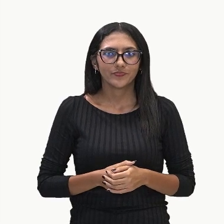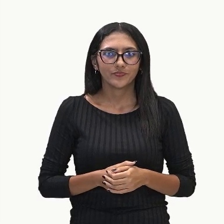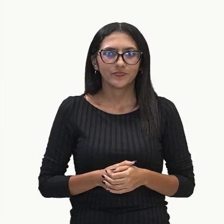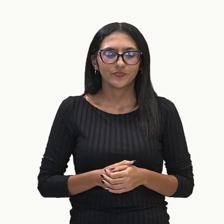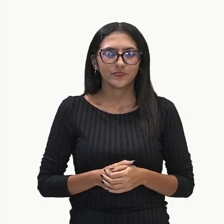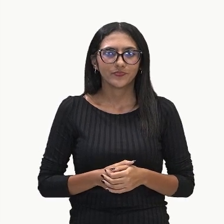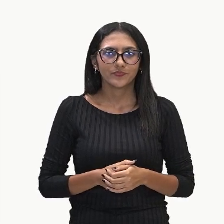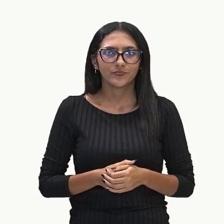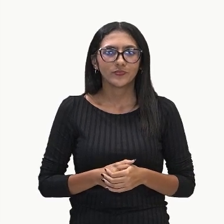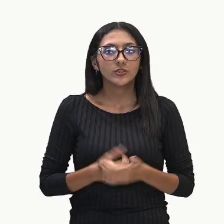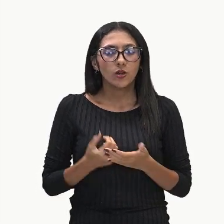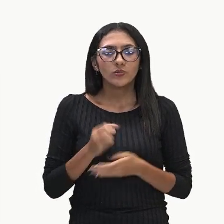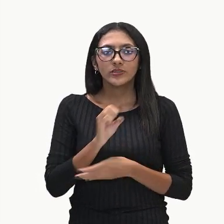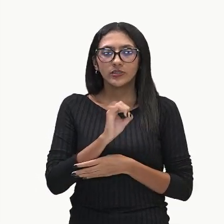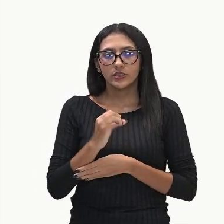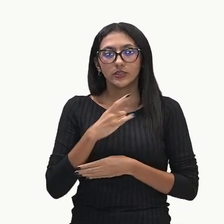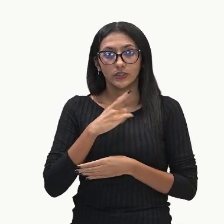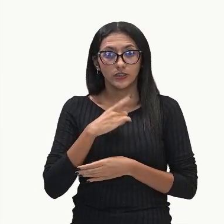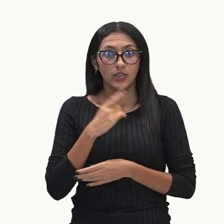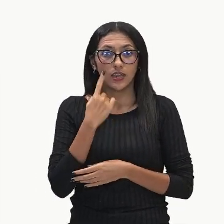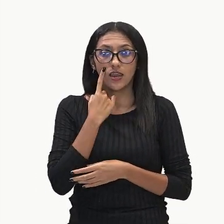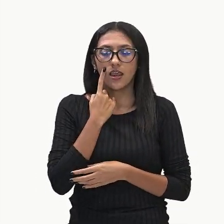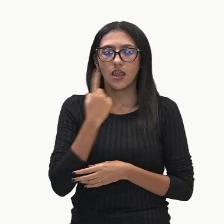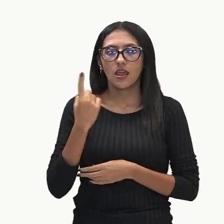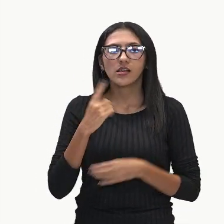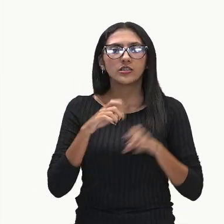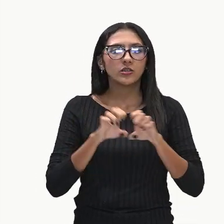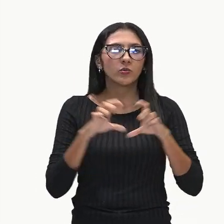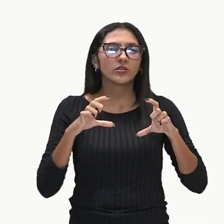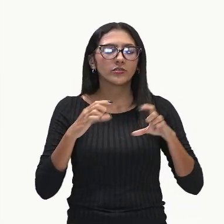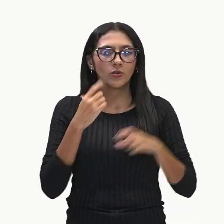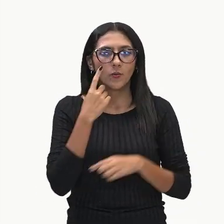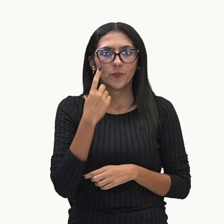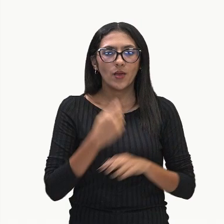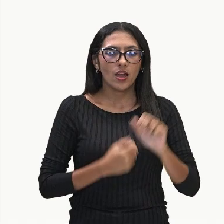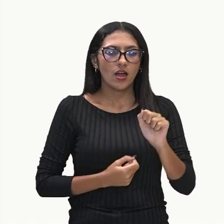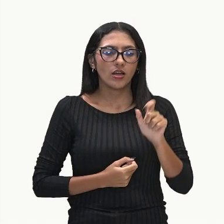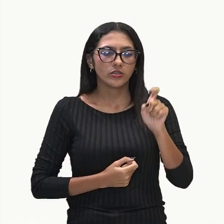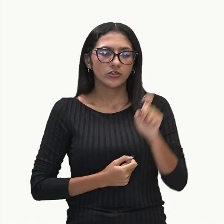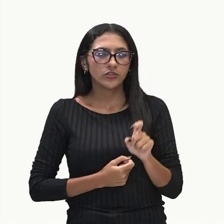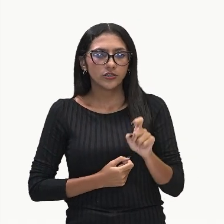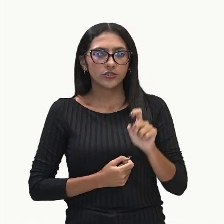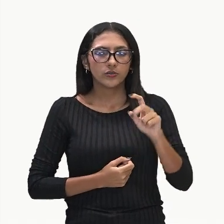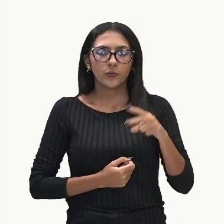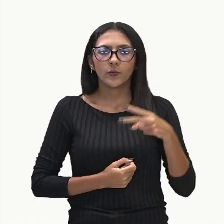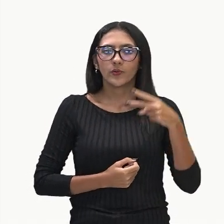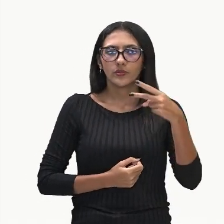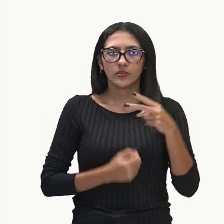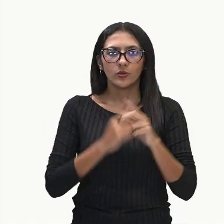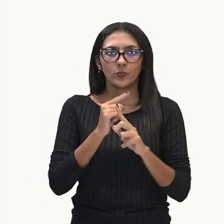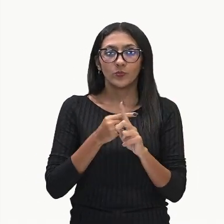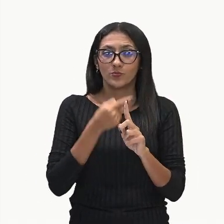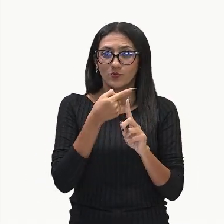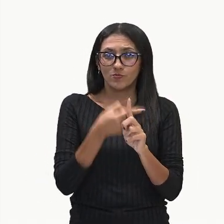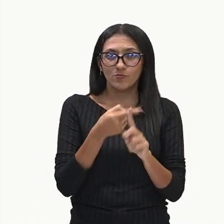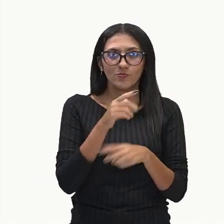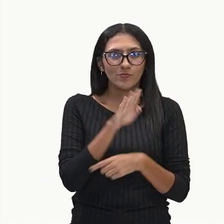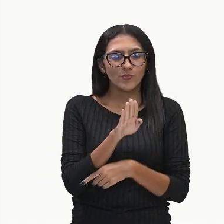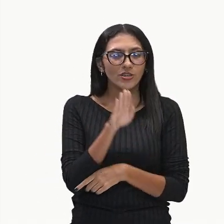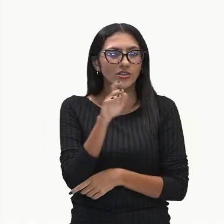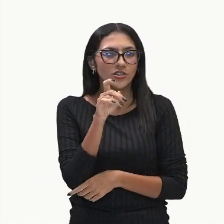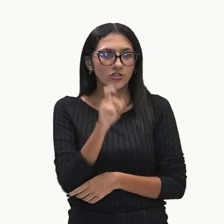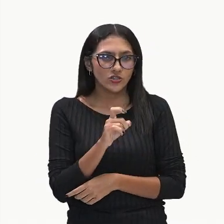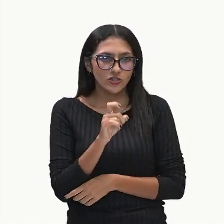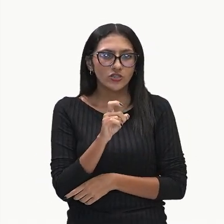nós temos a equação incompleta, ax ao quadrado mais bx